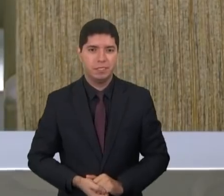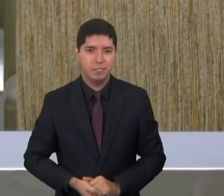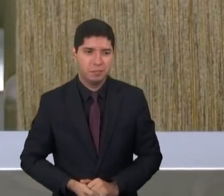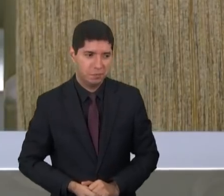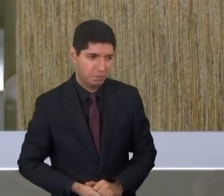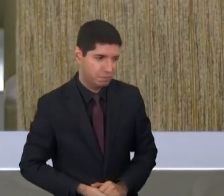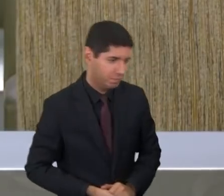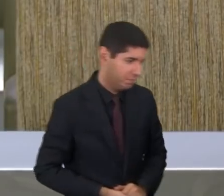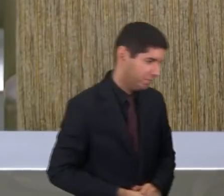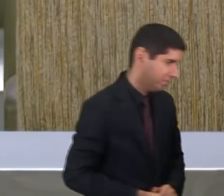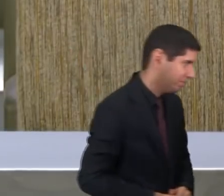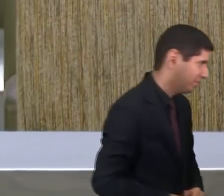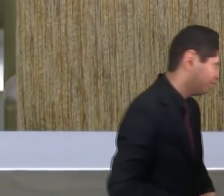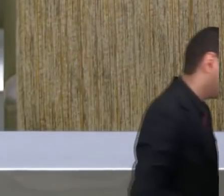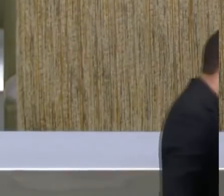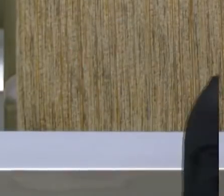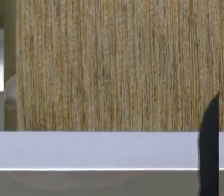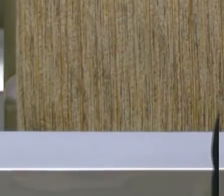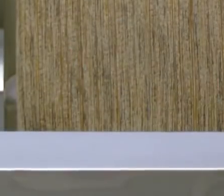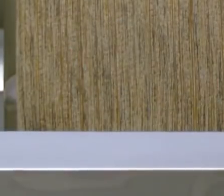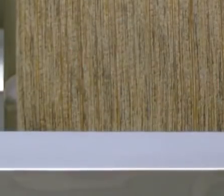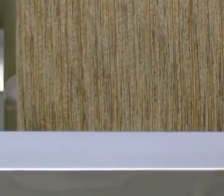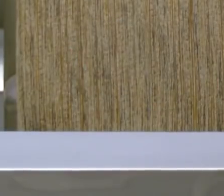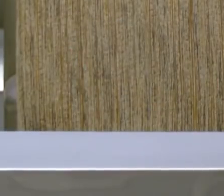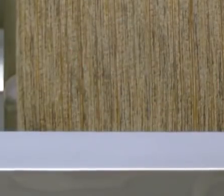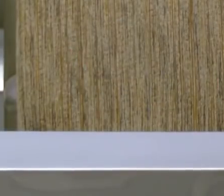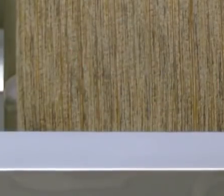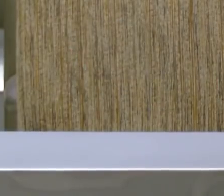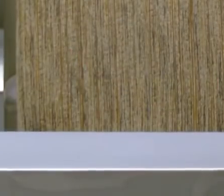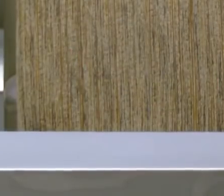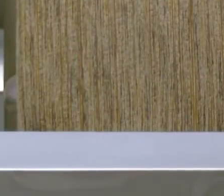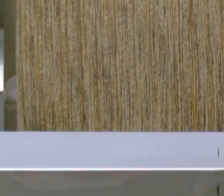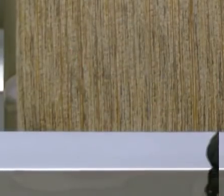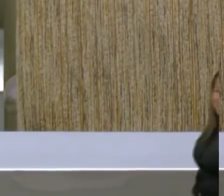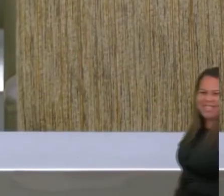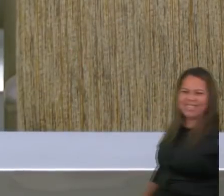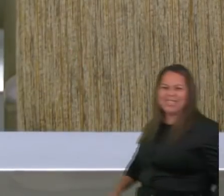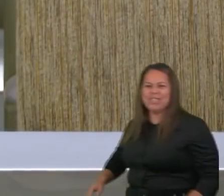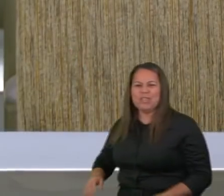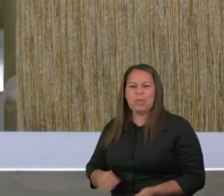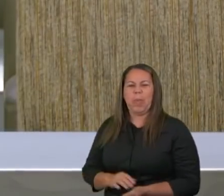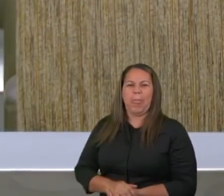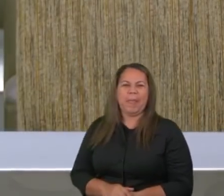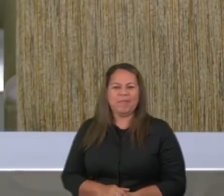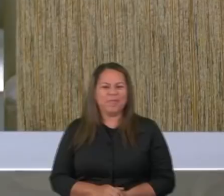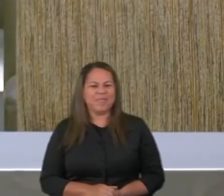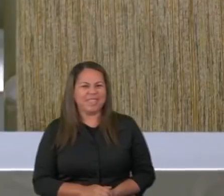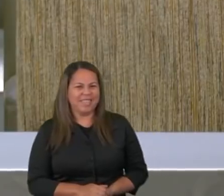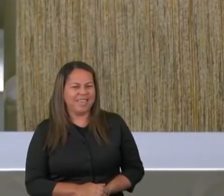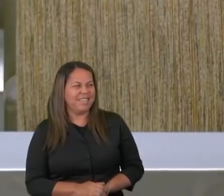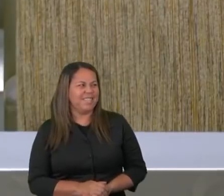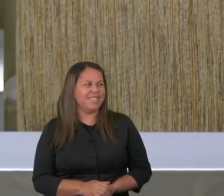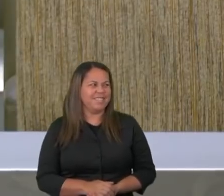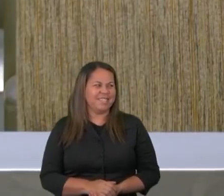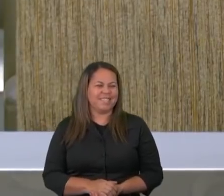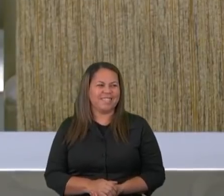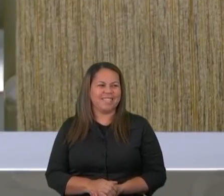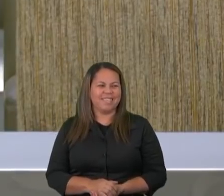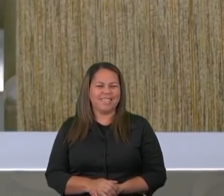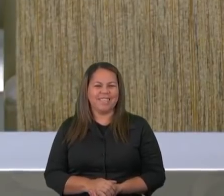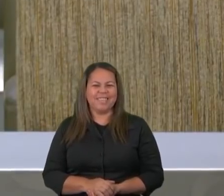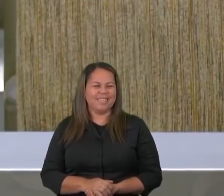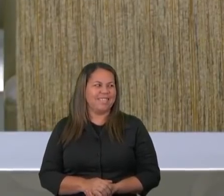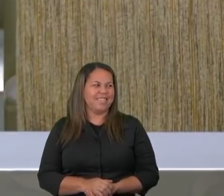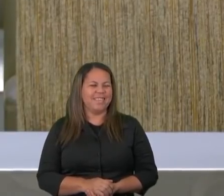malvados, são famintos pela nossa vida, mas o Senhor, aleluia, não nos entregou